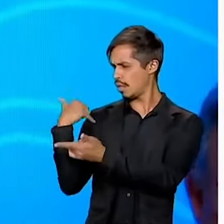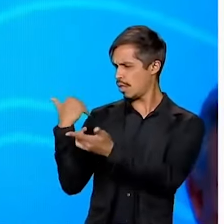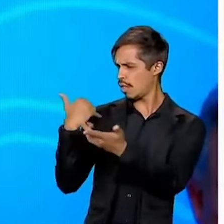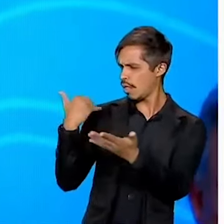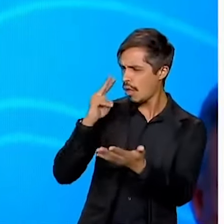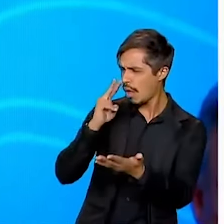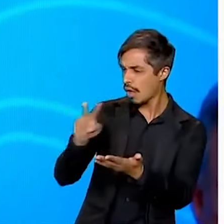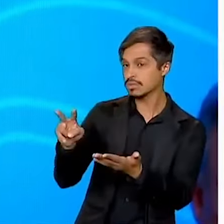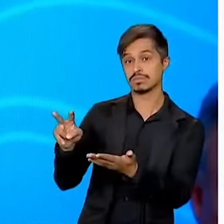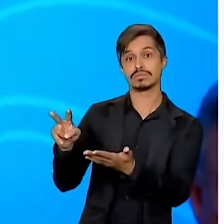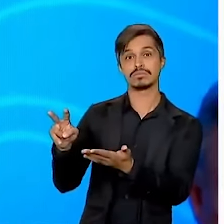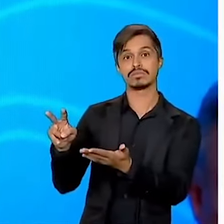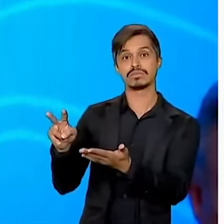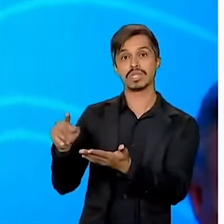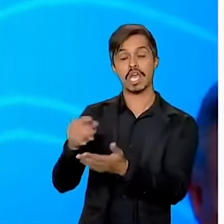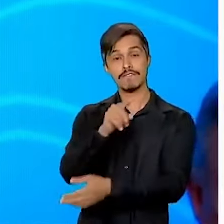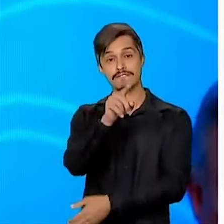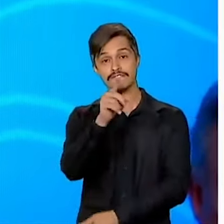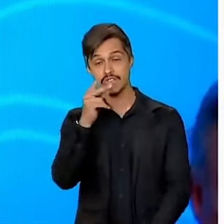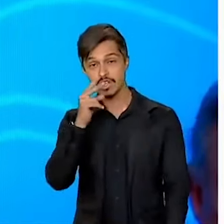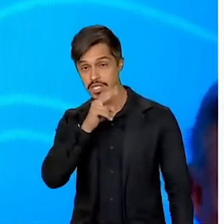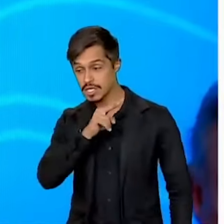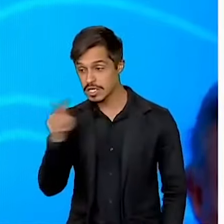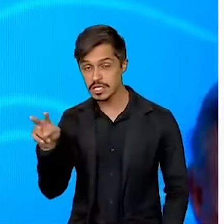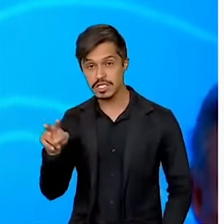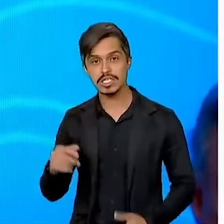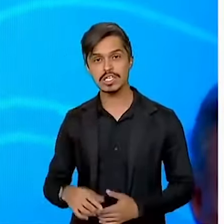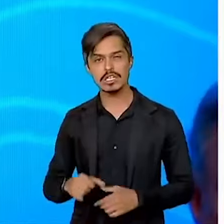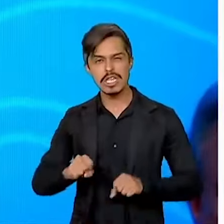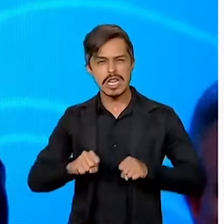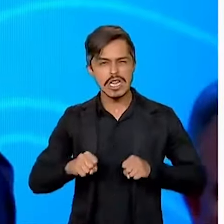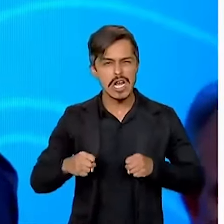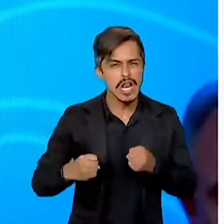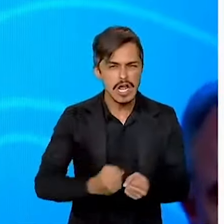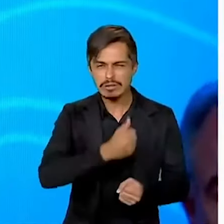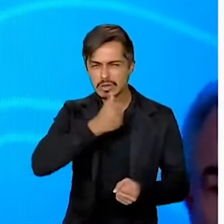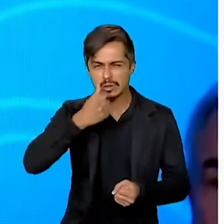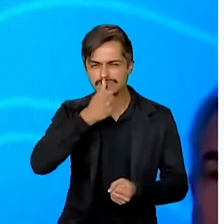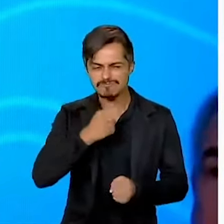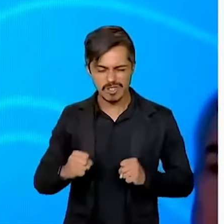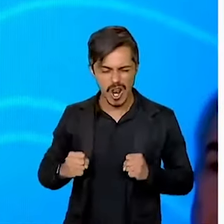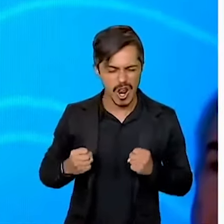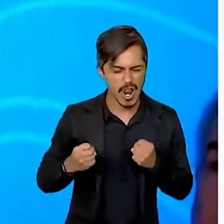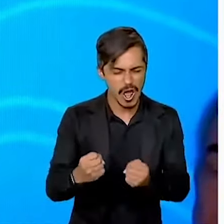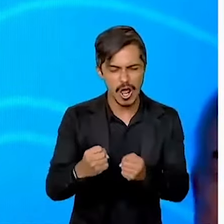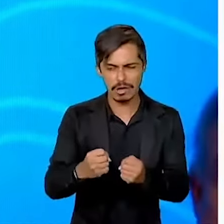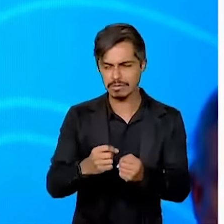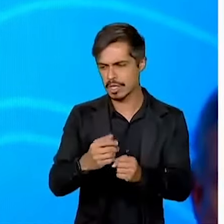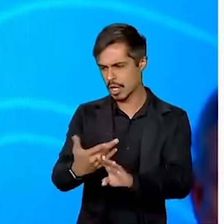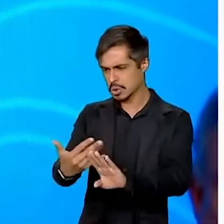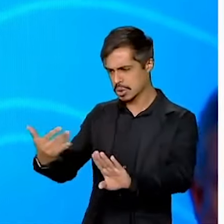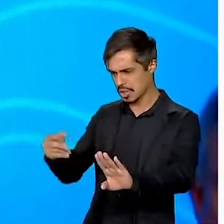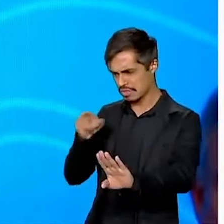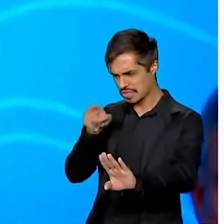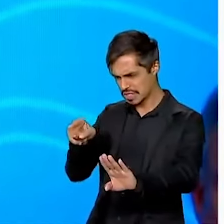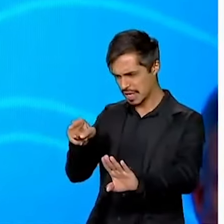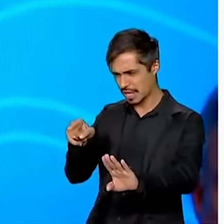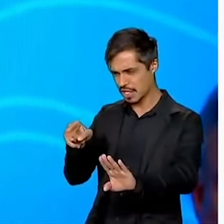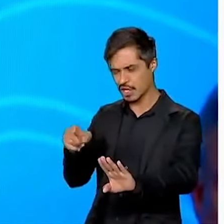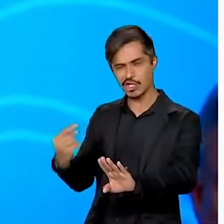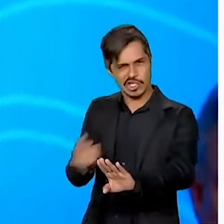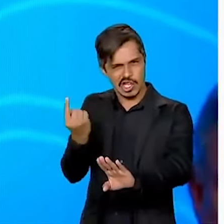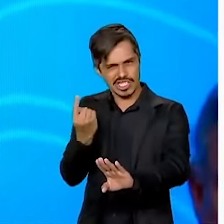esforço que vocês fizeram para chegar onde nós chegamos, eu posso te dizer, cara, você não fez sozinho. Se